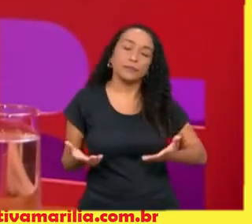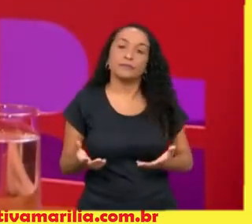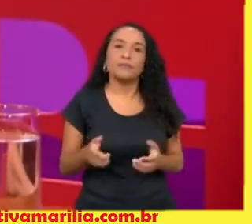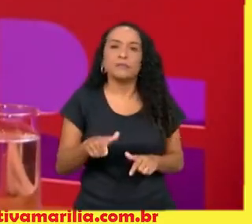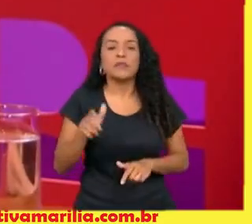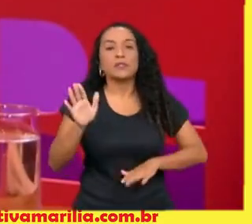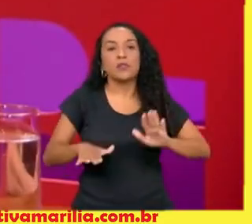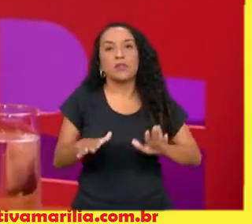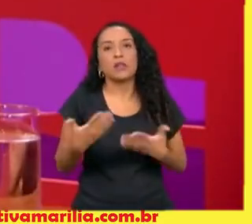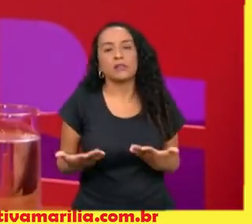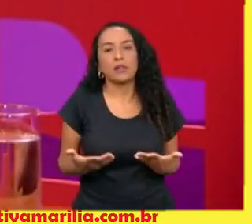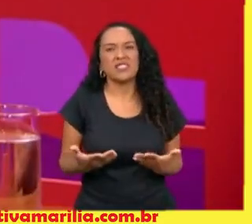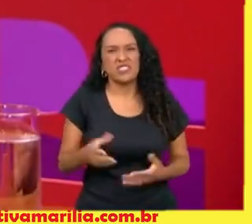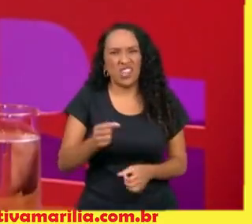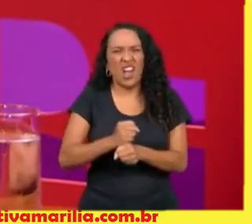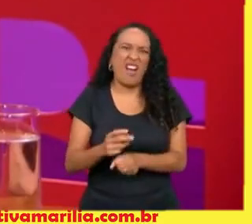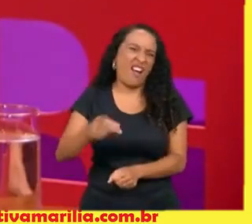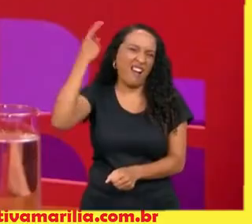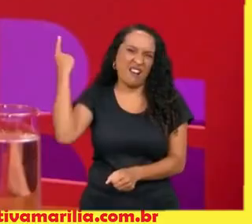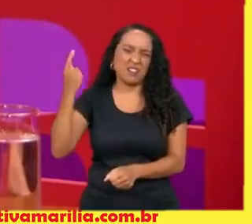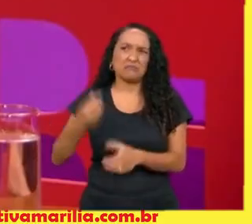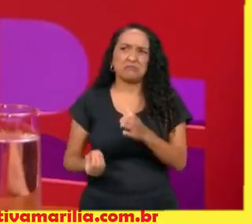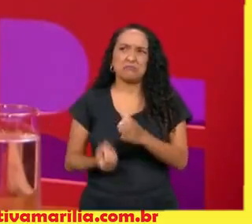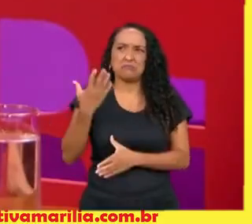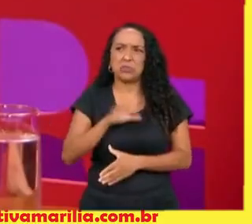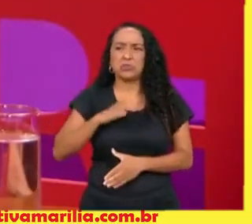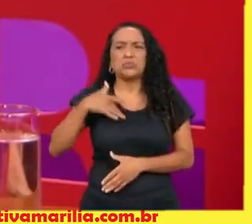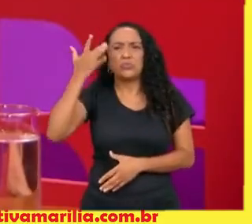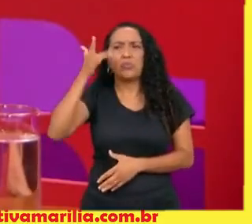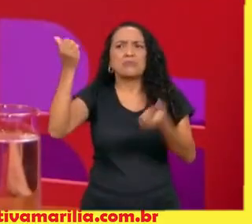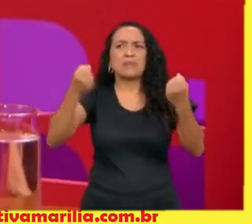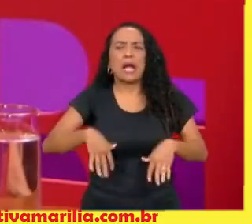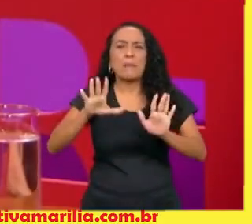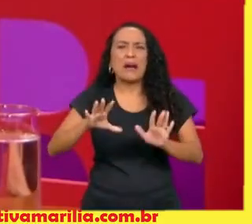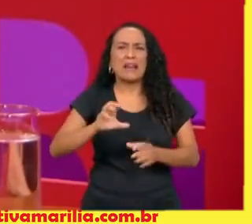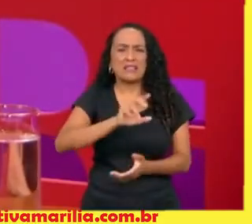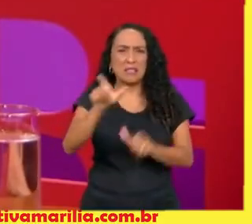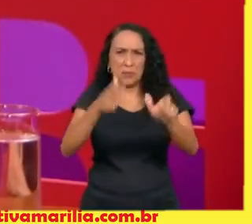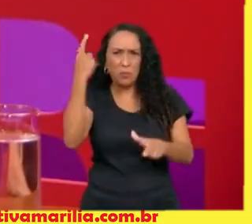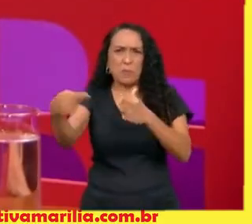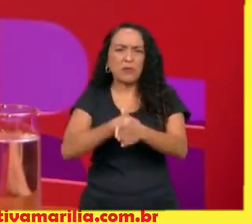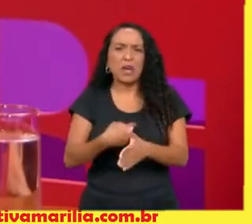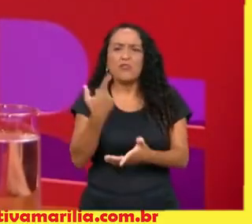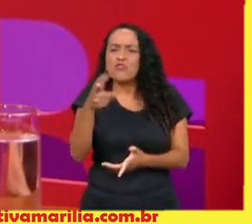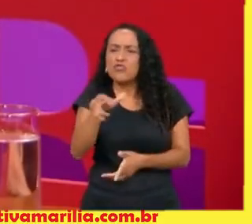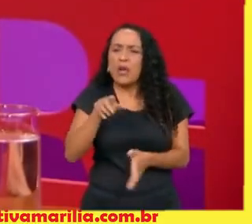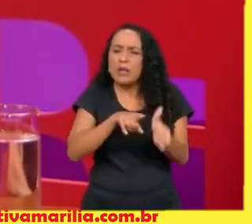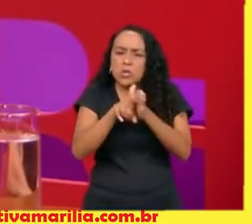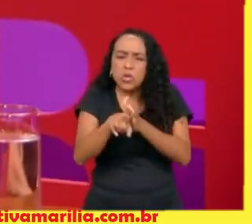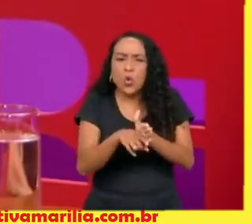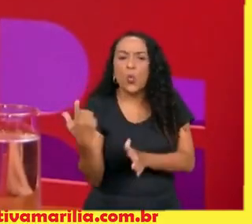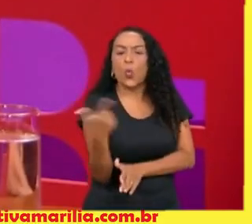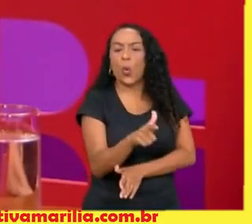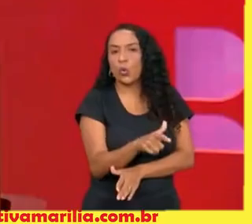talvez seja... Já faz tanto tempo que teve a comissão, não preciso explicar, mas muita gente me perguntava na rua, vocês vão investigar o outro lado? O